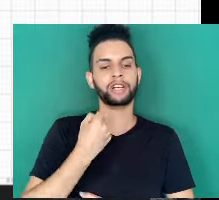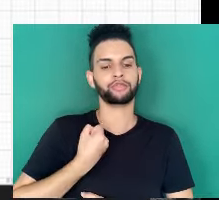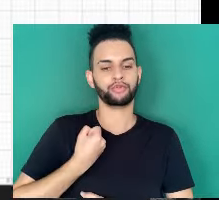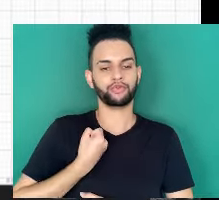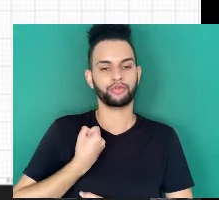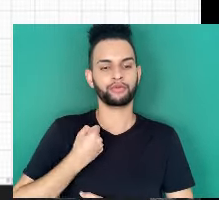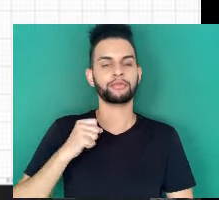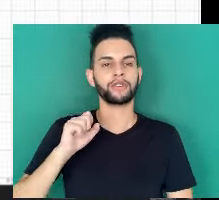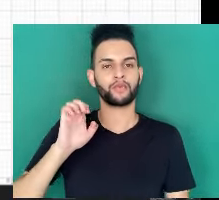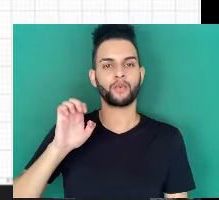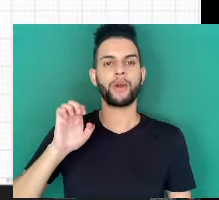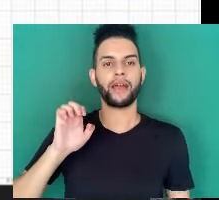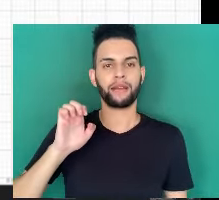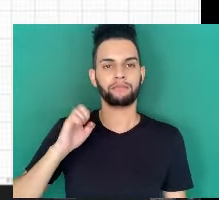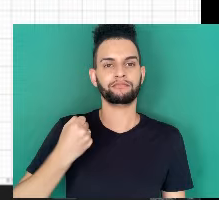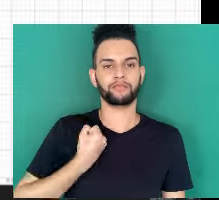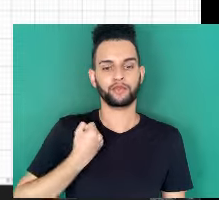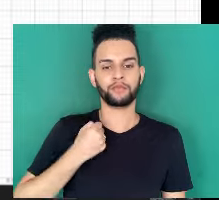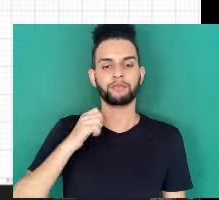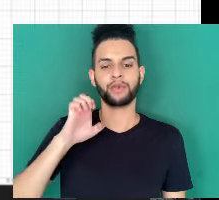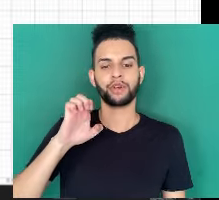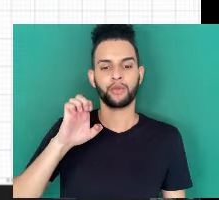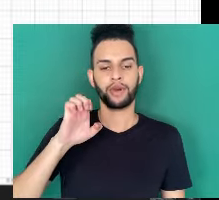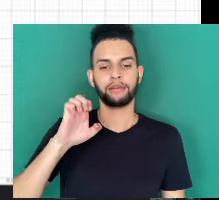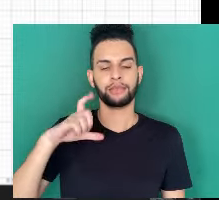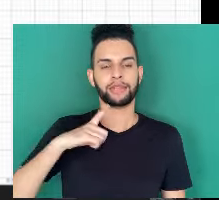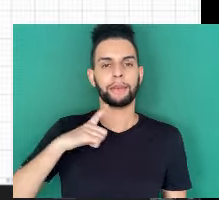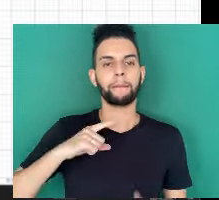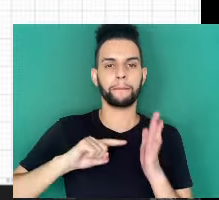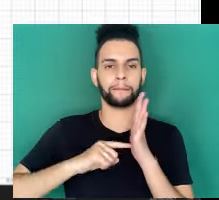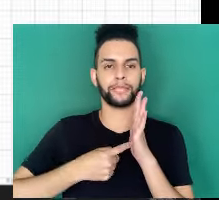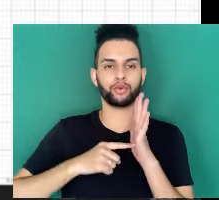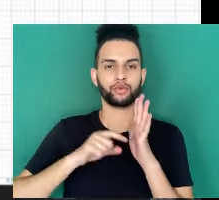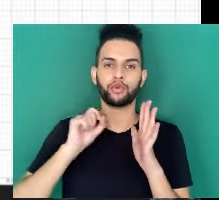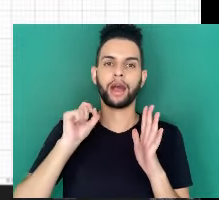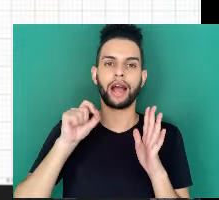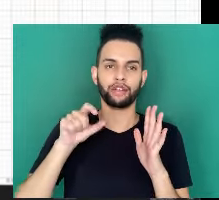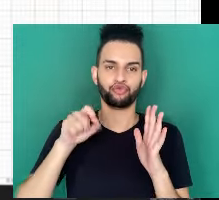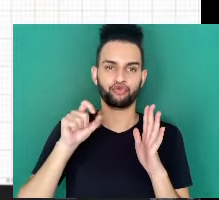desse número E aqui, né? O número E está indicado por esse ponto azul.